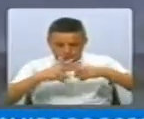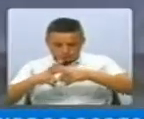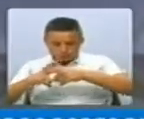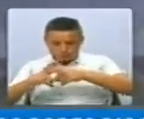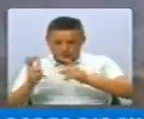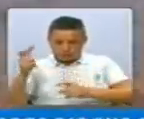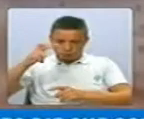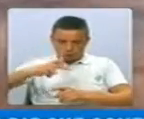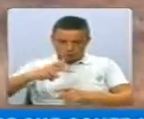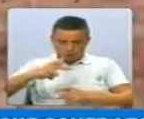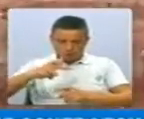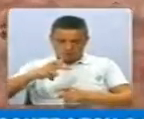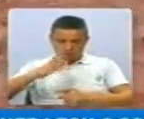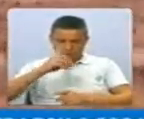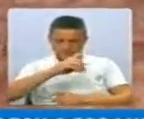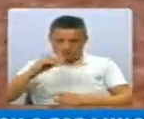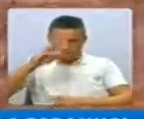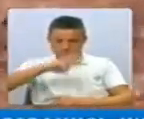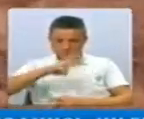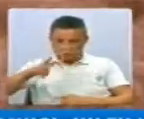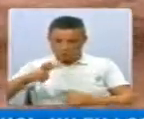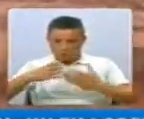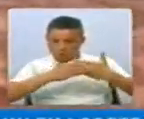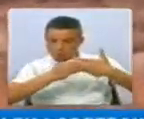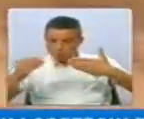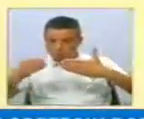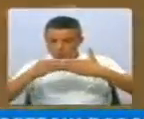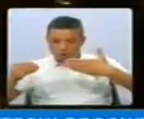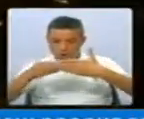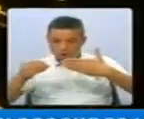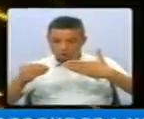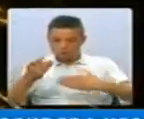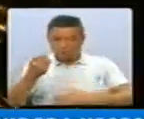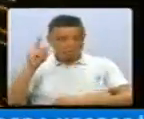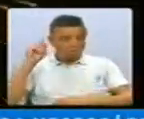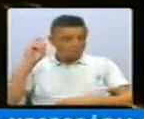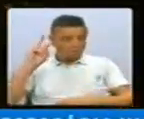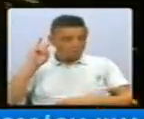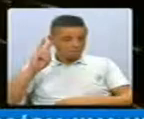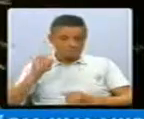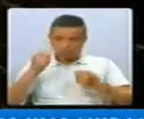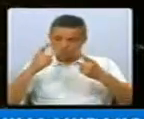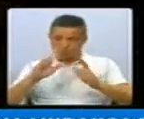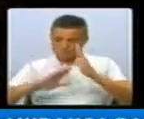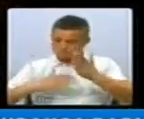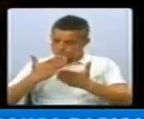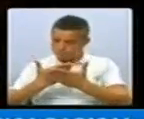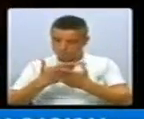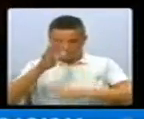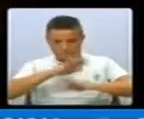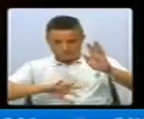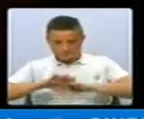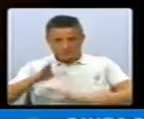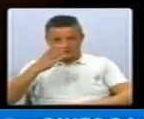chegou a Marte, uma missão que custou mais de 600 milhões de dólares. Aqui o valor do dinheiro é muito pouco relevante para aquilo que ela se propõe fazer. É que